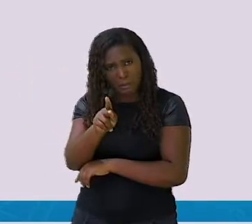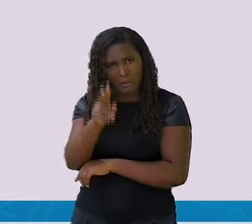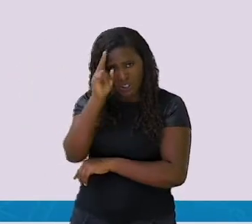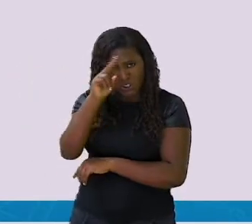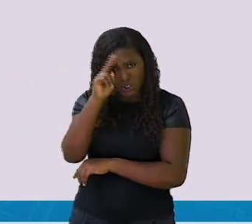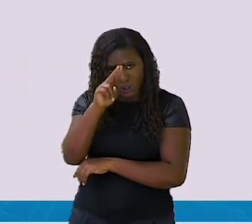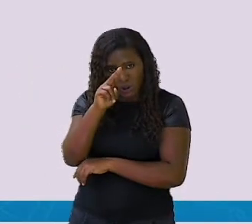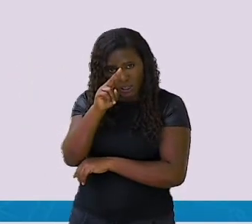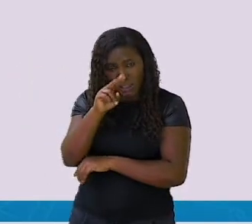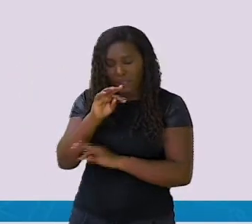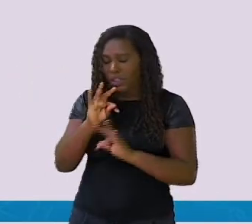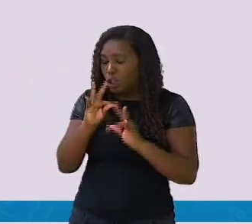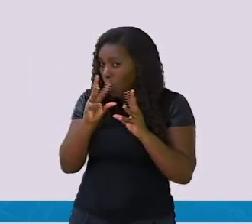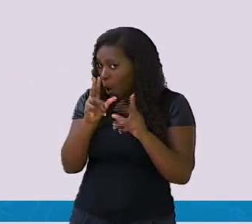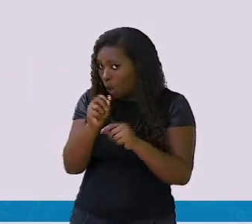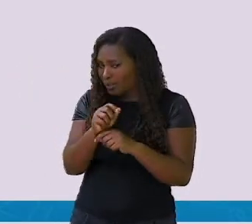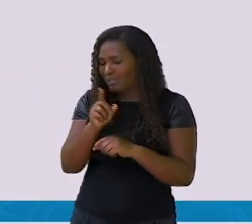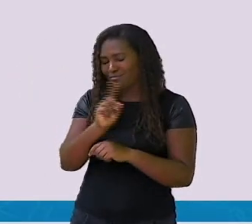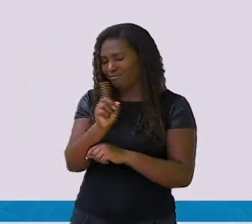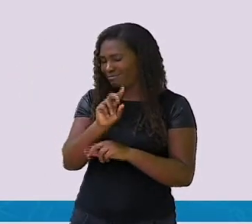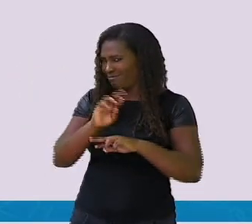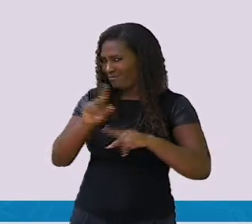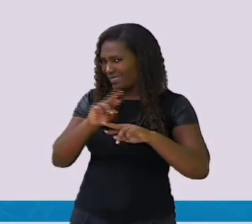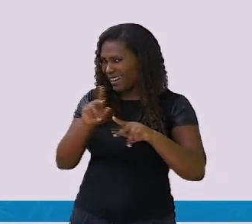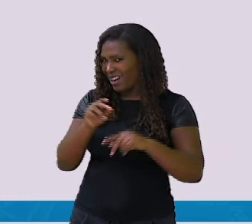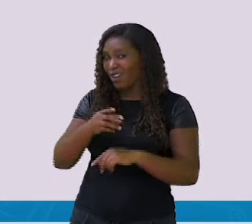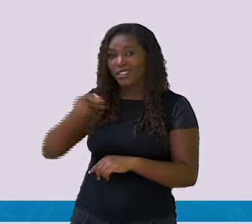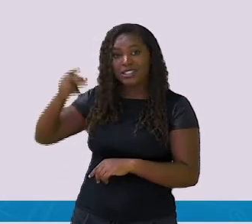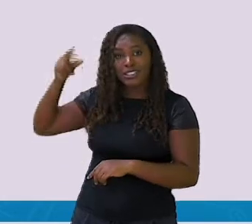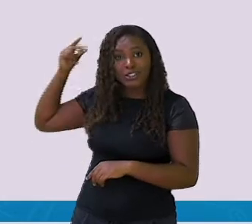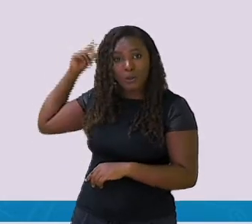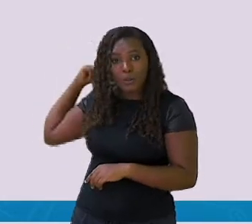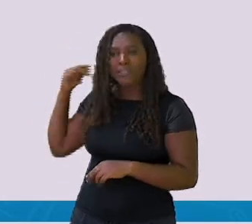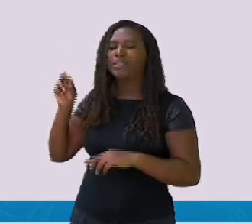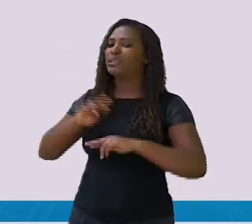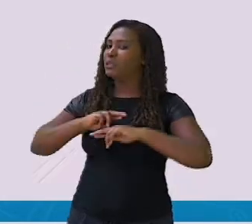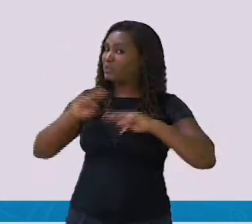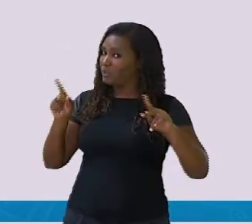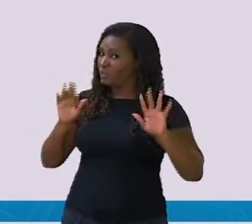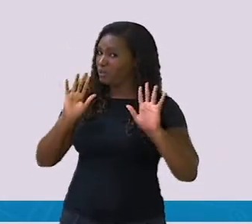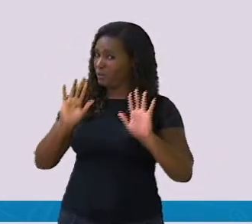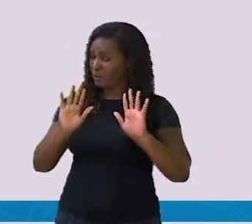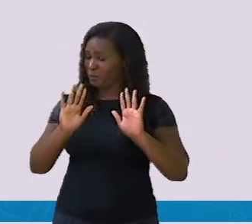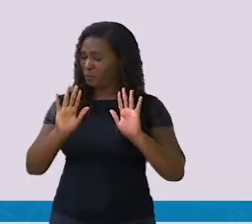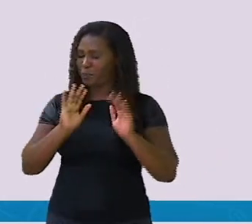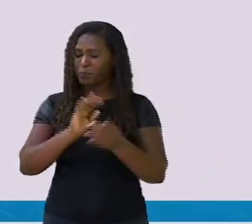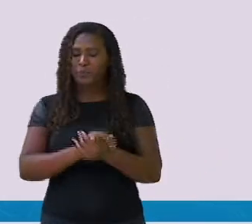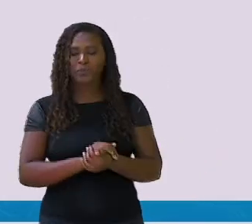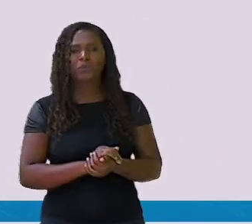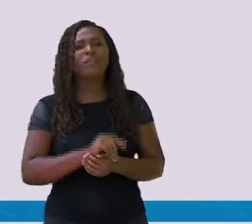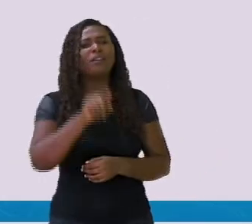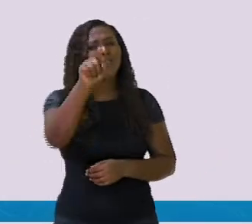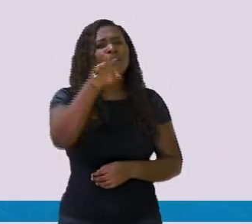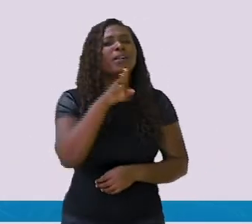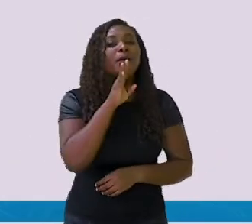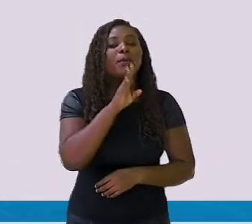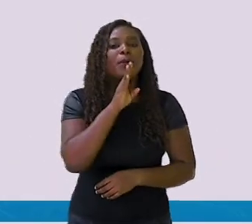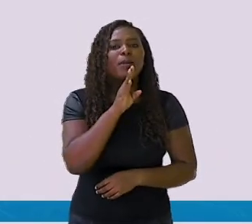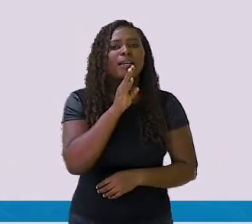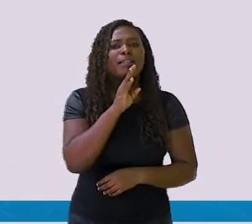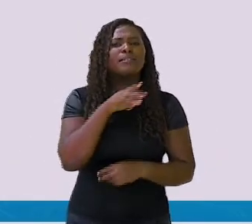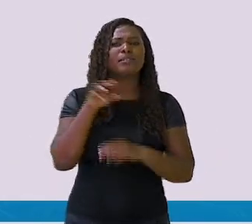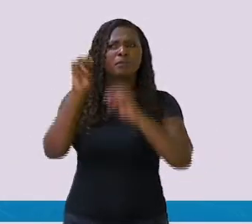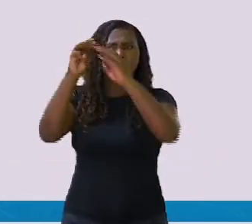ter um lugar para que tudo isso aconteça? Então, olha só, você já foi a algum museu? Você conhece algum